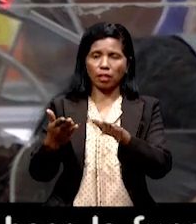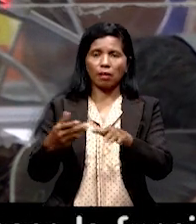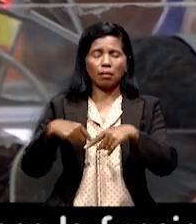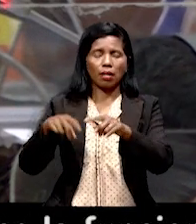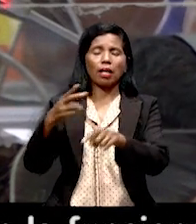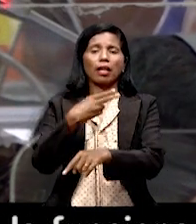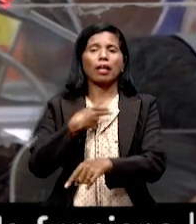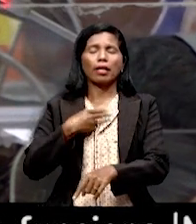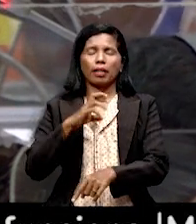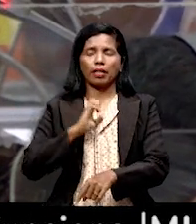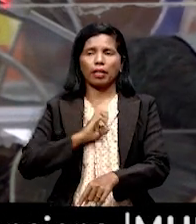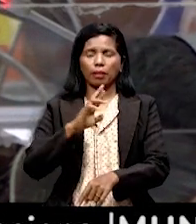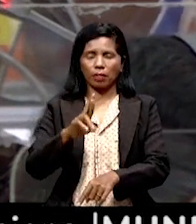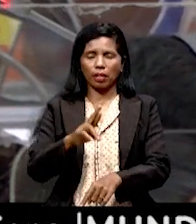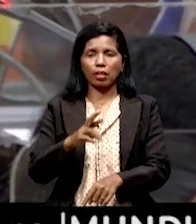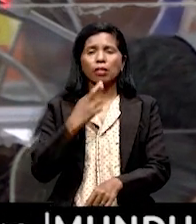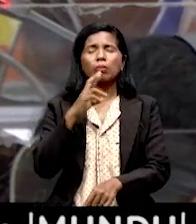ma condutor serdian